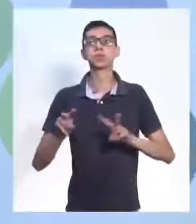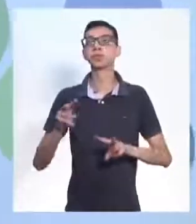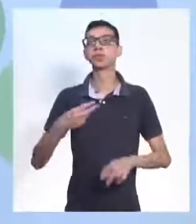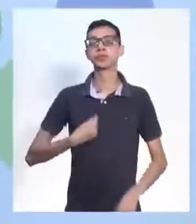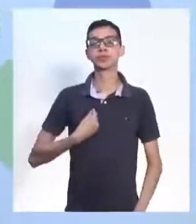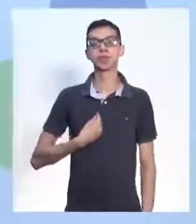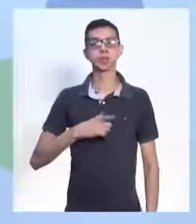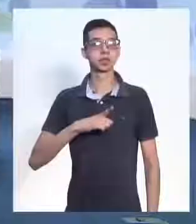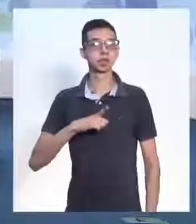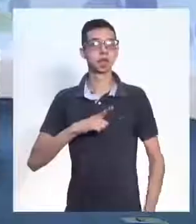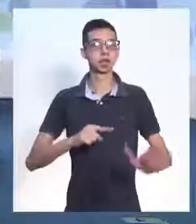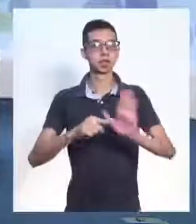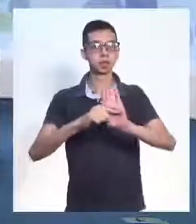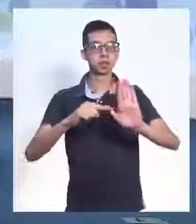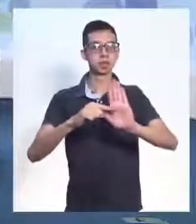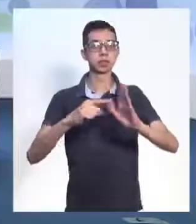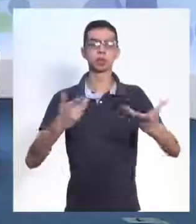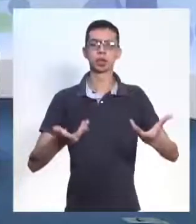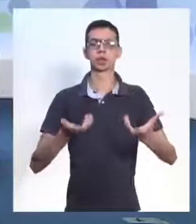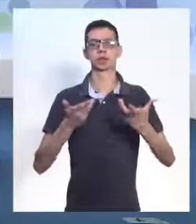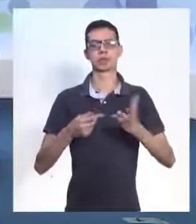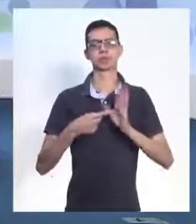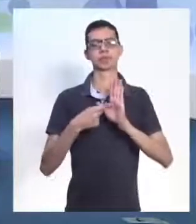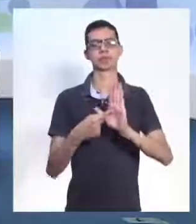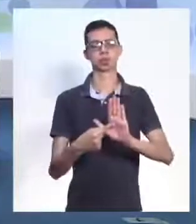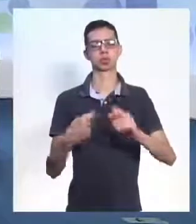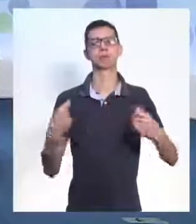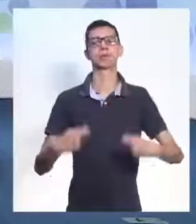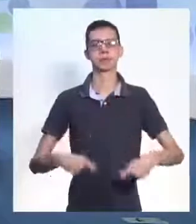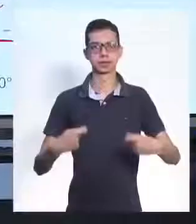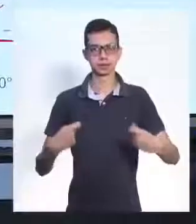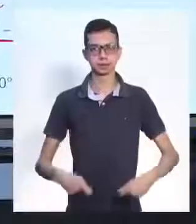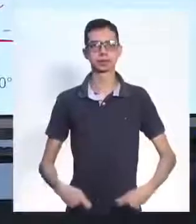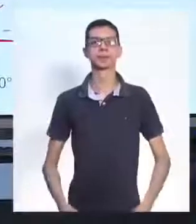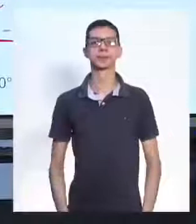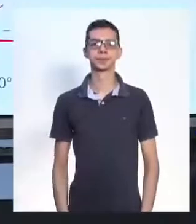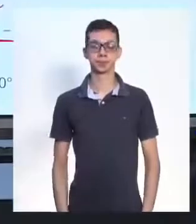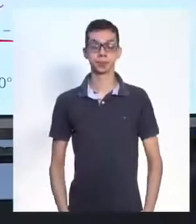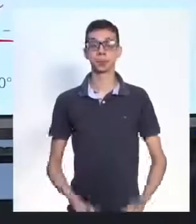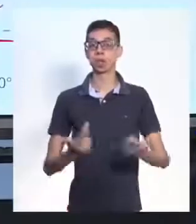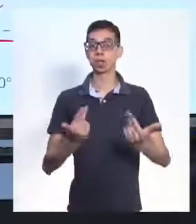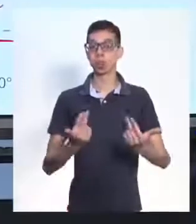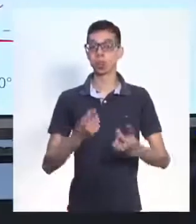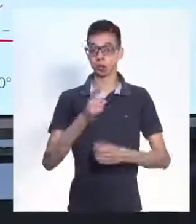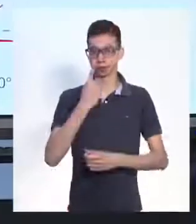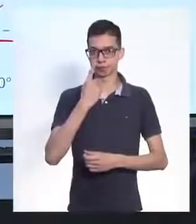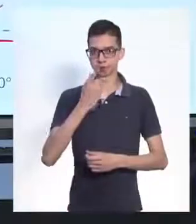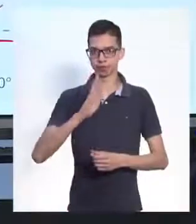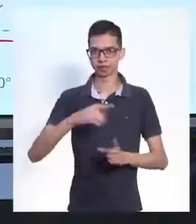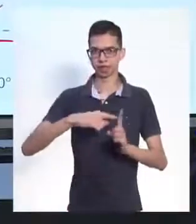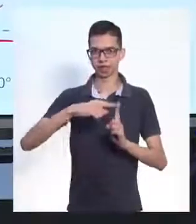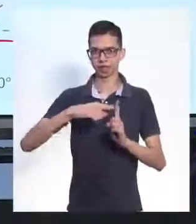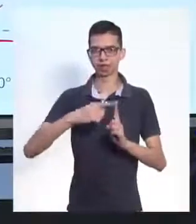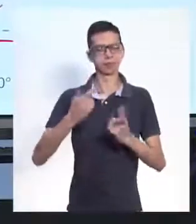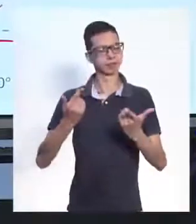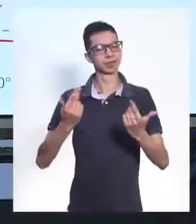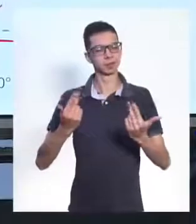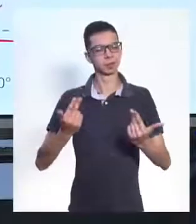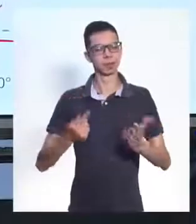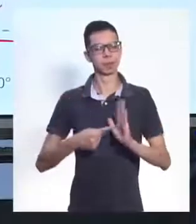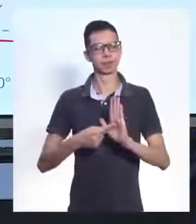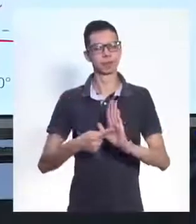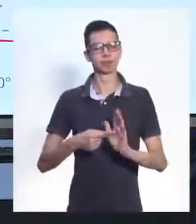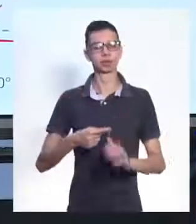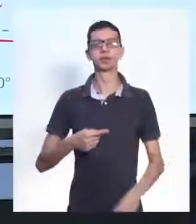existência do número negativo. Então, eu gostaria que o número aparecesse. Eu quero que ele apareça que nem no termômetro ali no de cozinha que eu mostrei para vocês. Eu quero